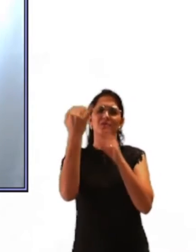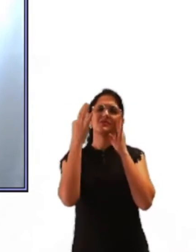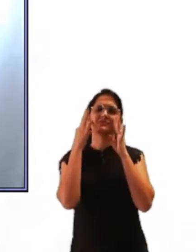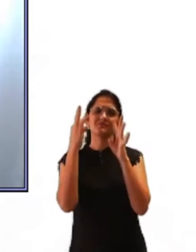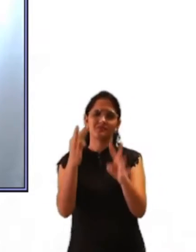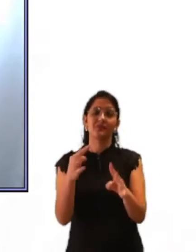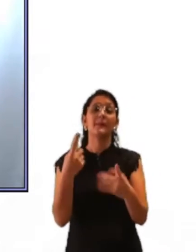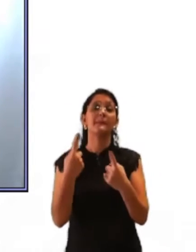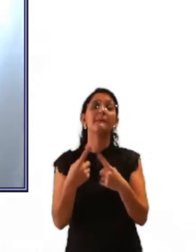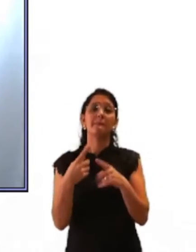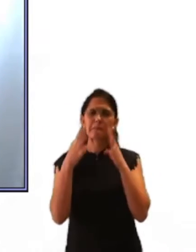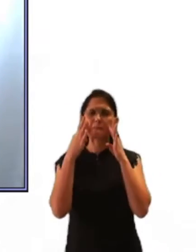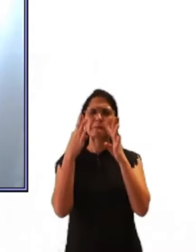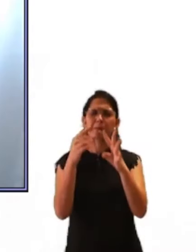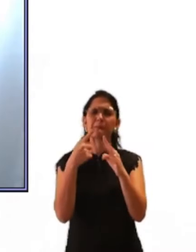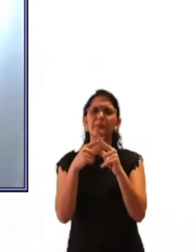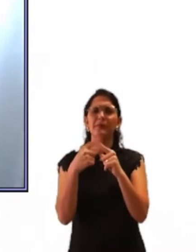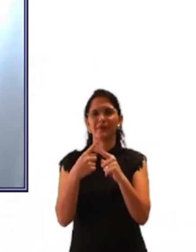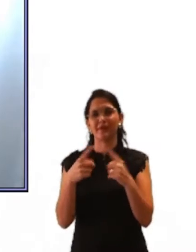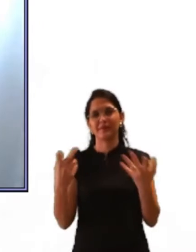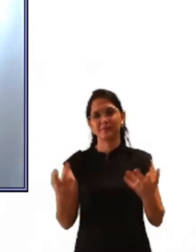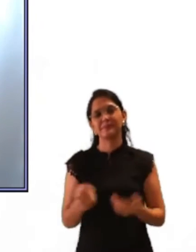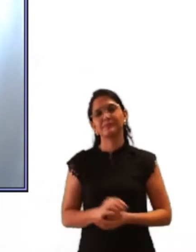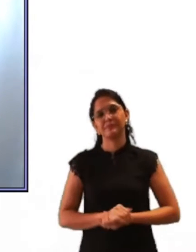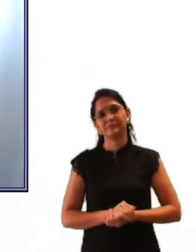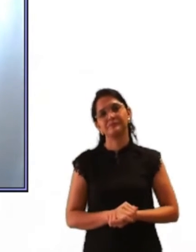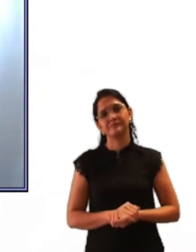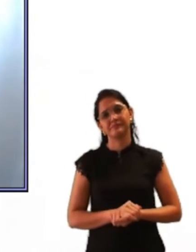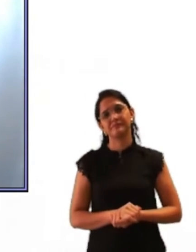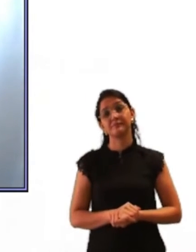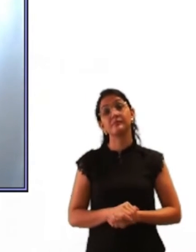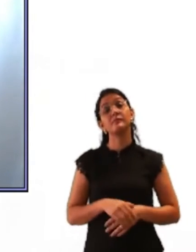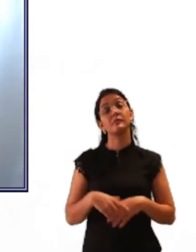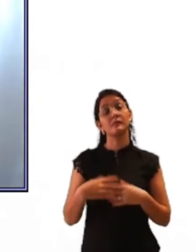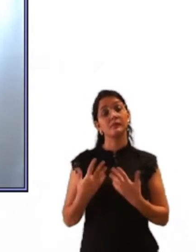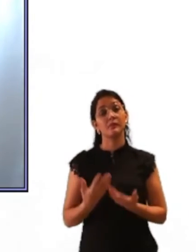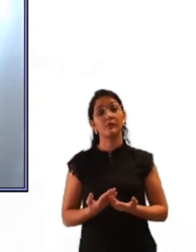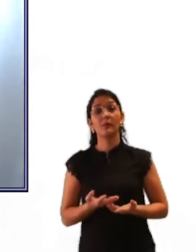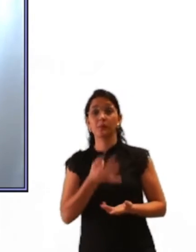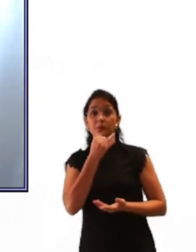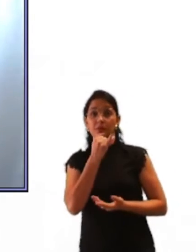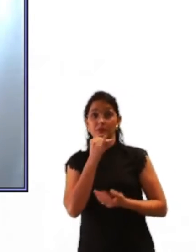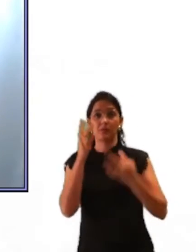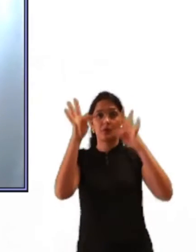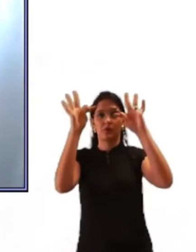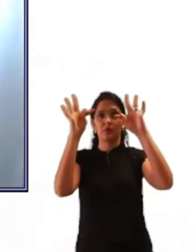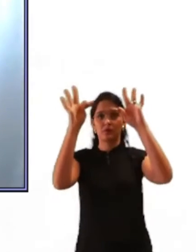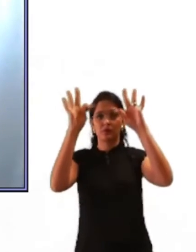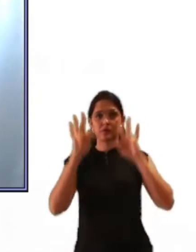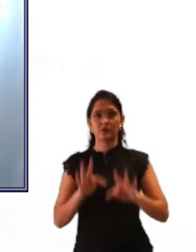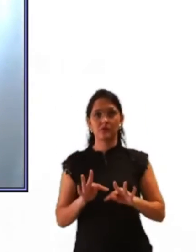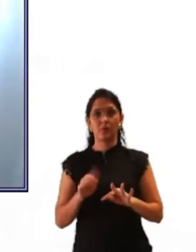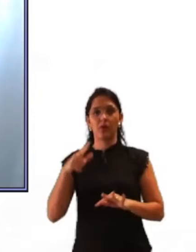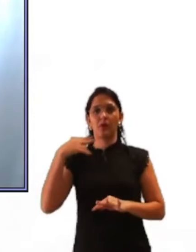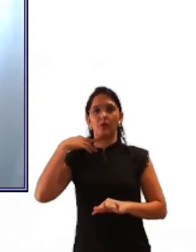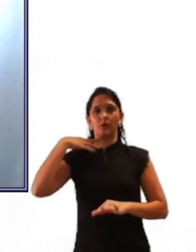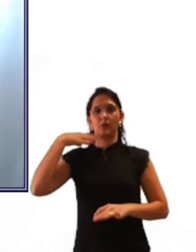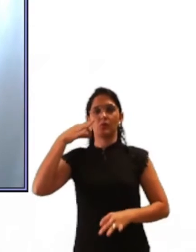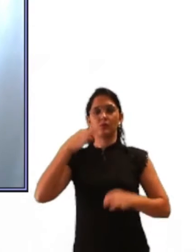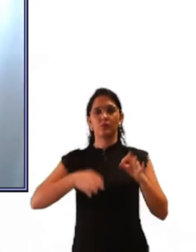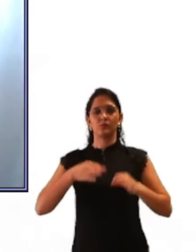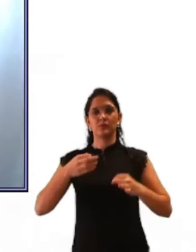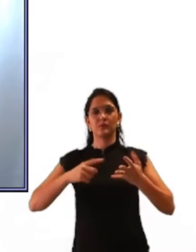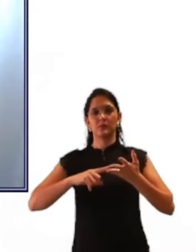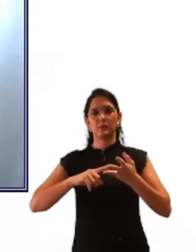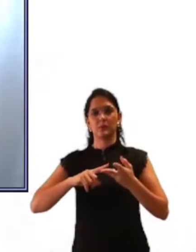só, o fato de uma testemunha reproduzir uma versão em juízo,